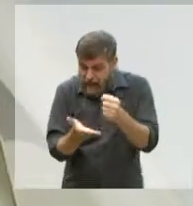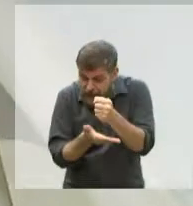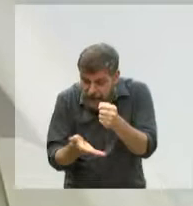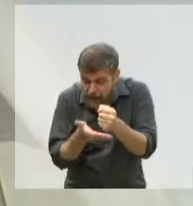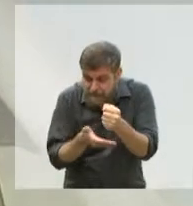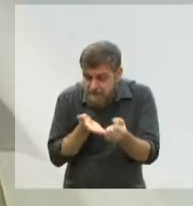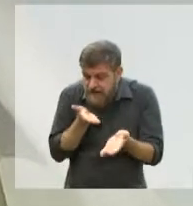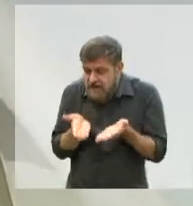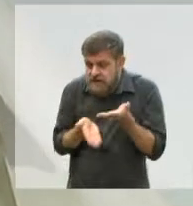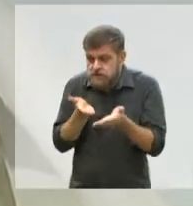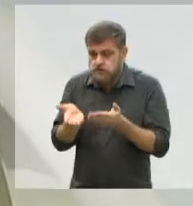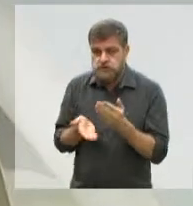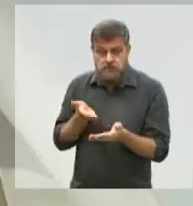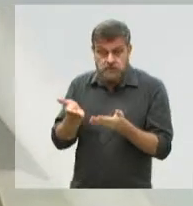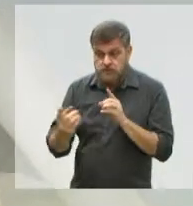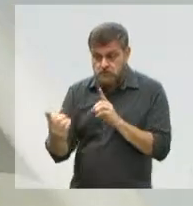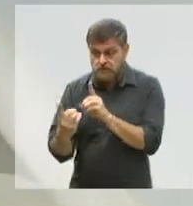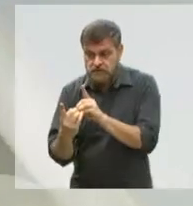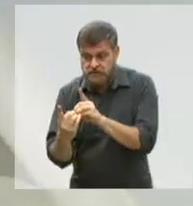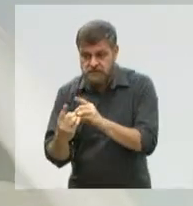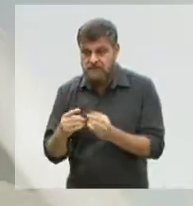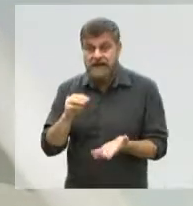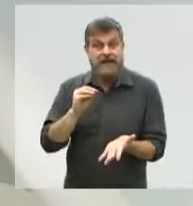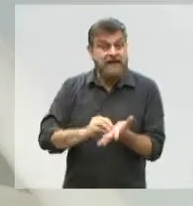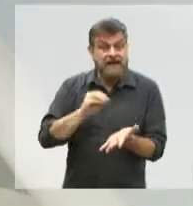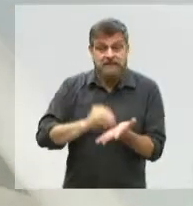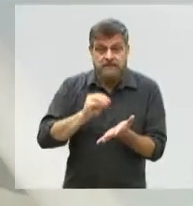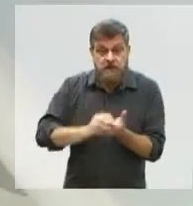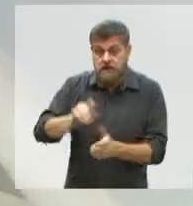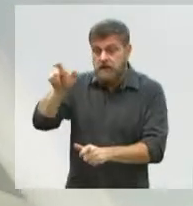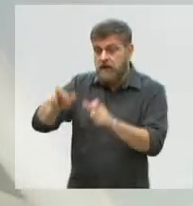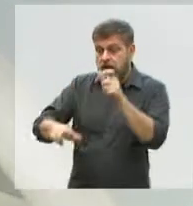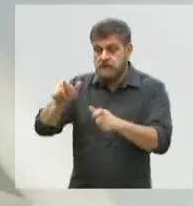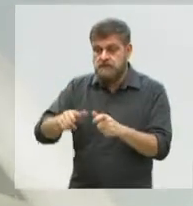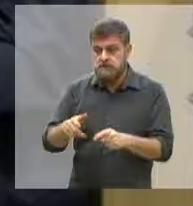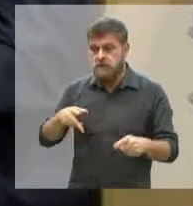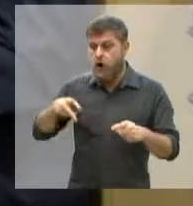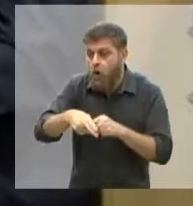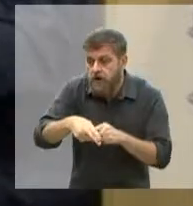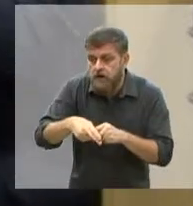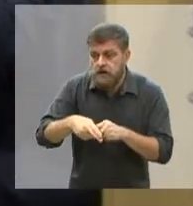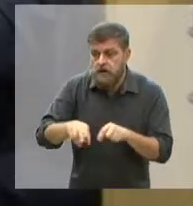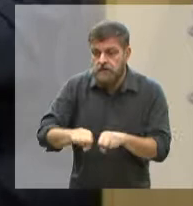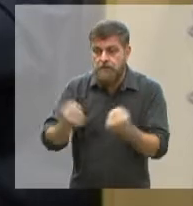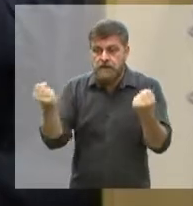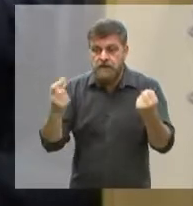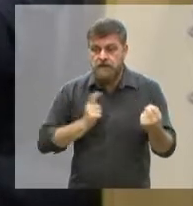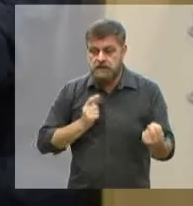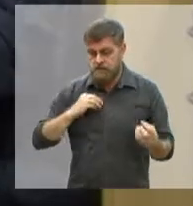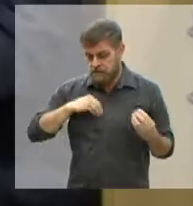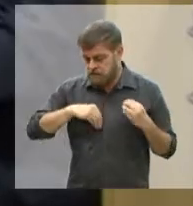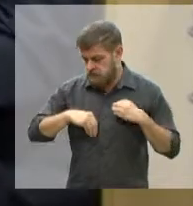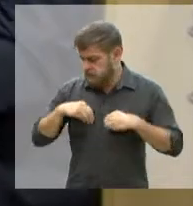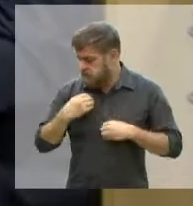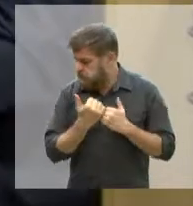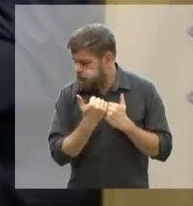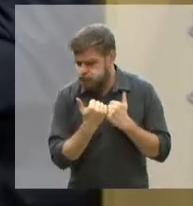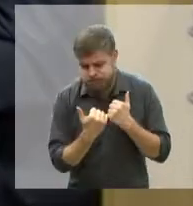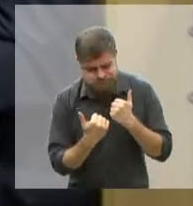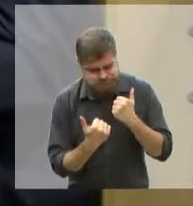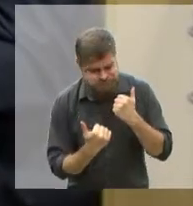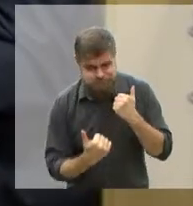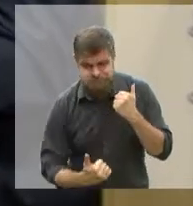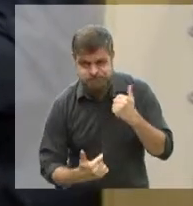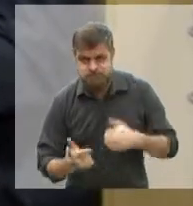do tratamento desse tipo de problema, e eles estão em falta. As pessoas estão tendo seus tratamentos interrompidos, né? Estão tendo recaídas, estão piorando de novo, né?